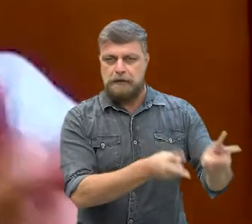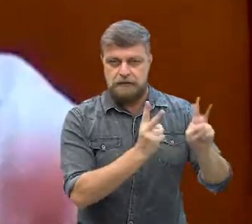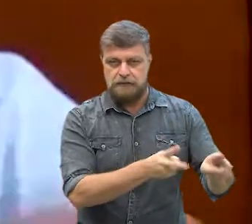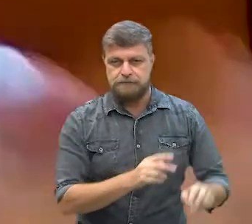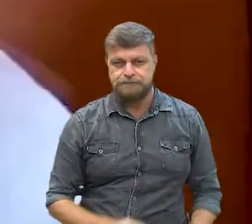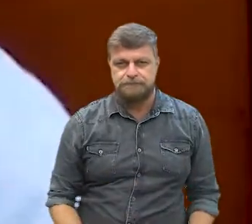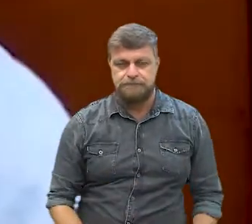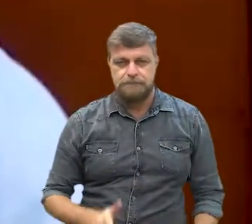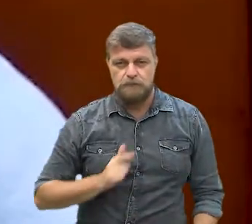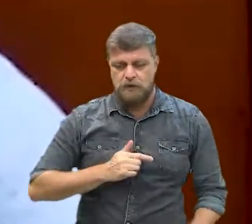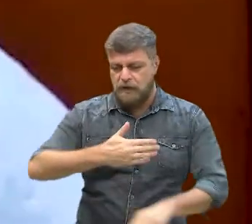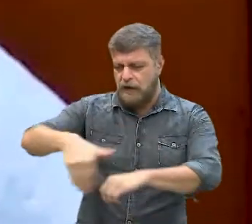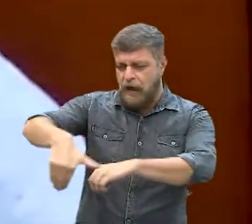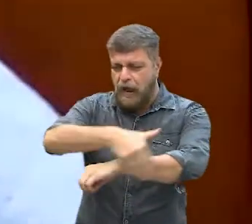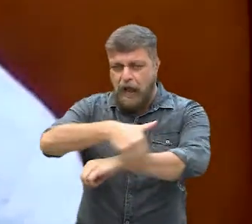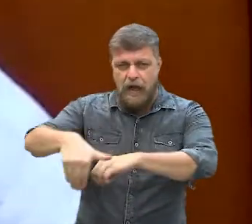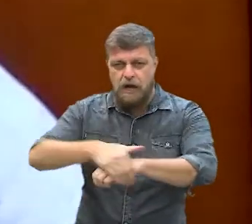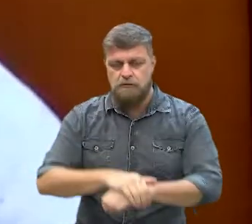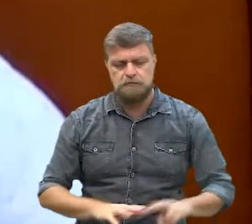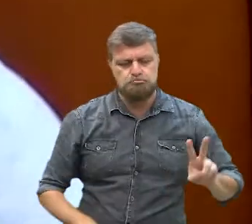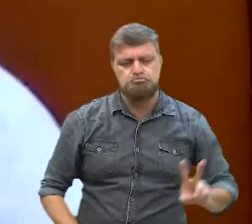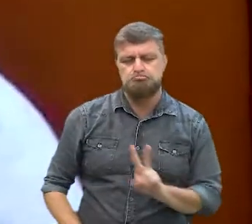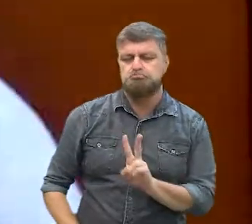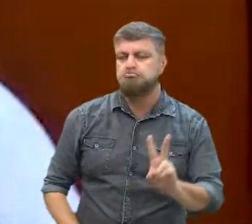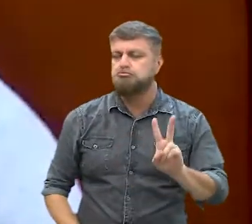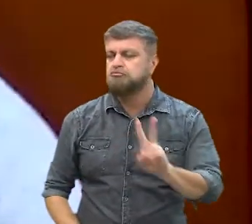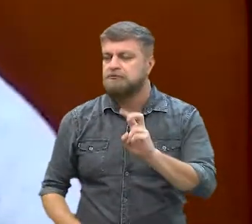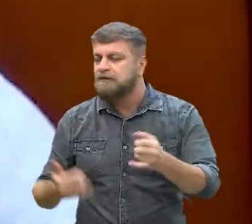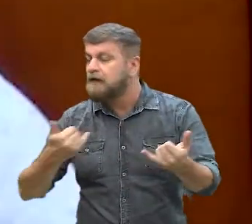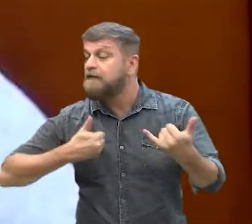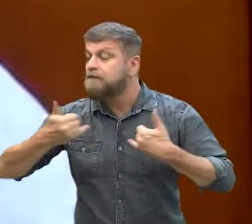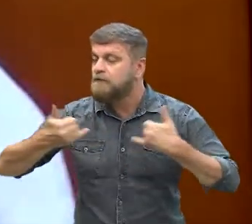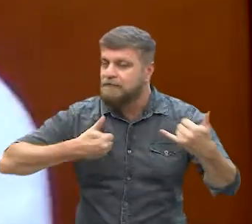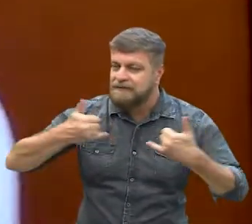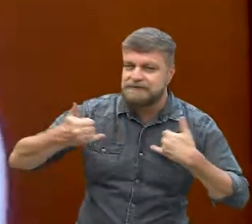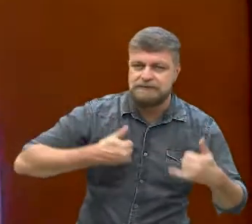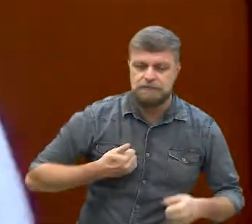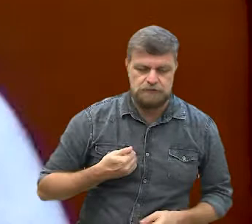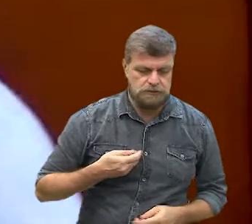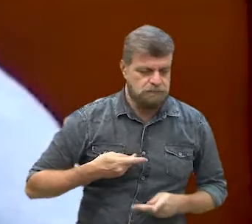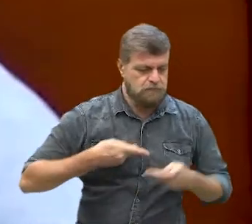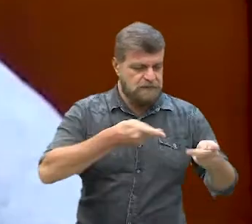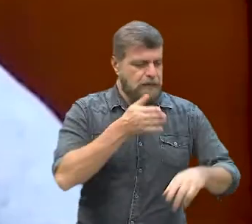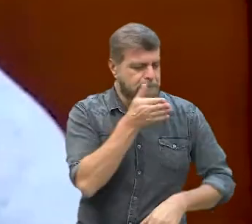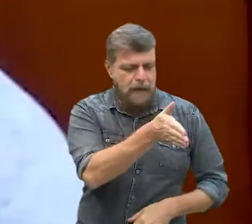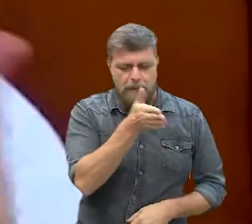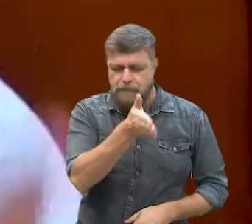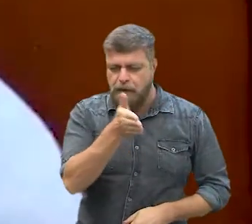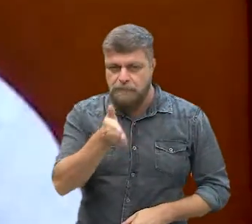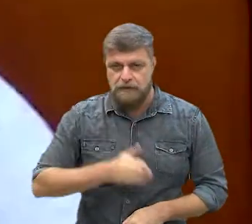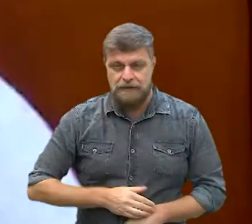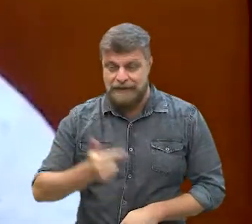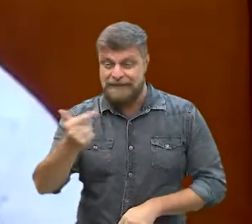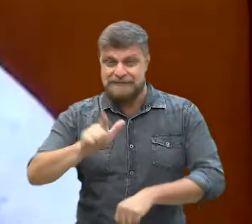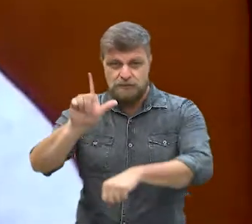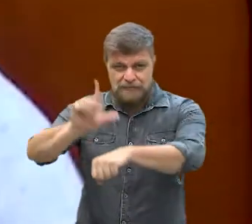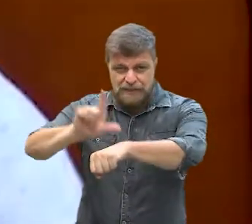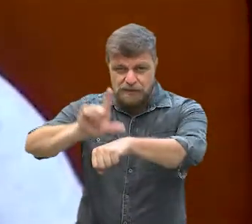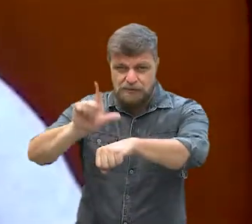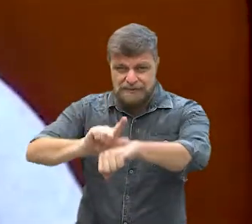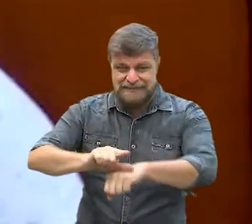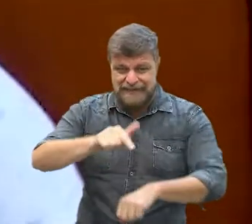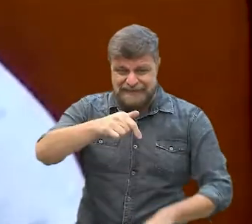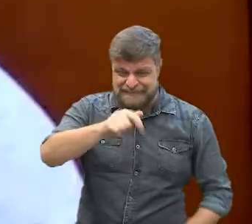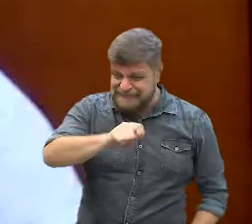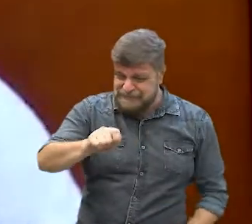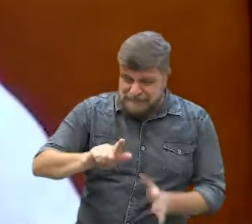né? Então a gente vai para a rua, eu e meu sócio, a gente busca a informação, a gente visita lugares. A segunda unidade, com